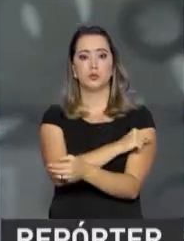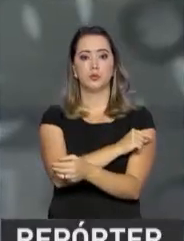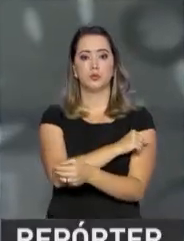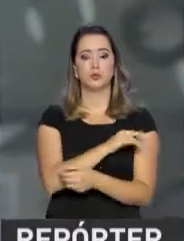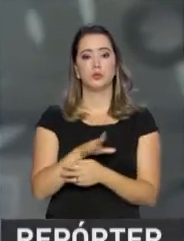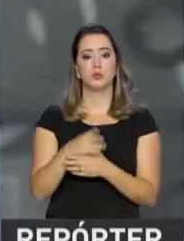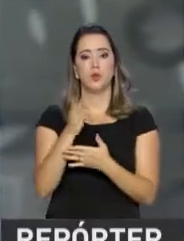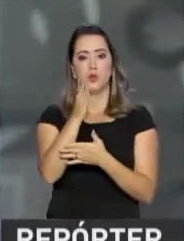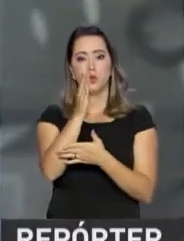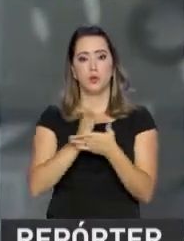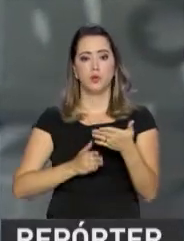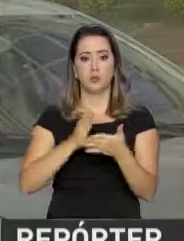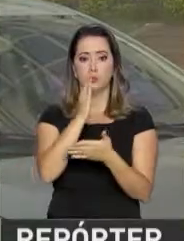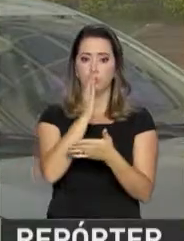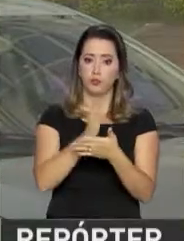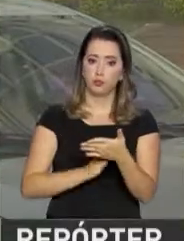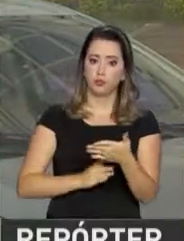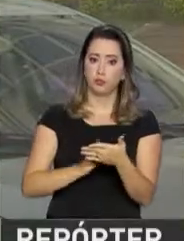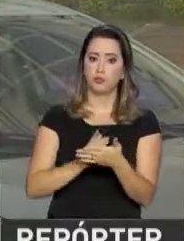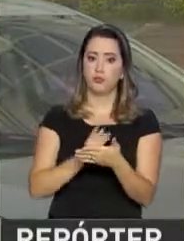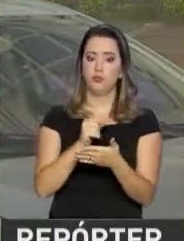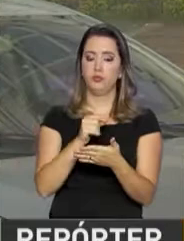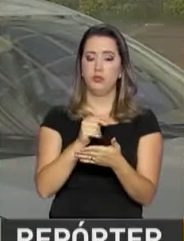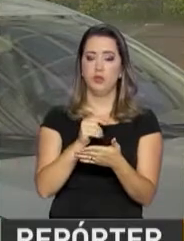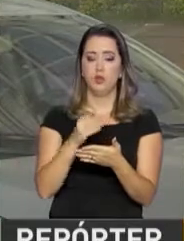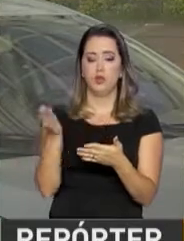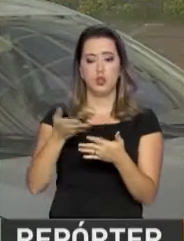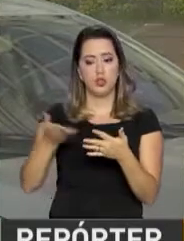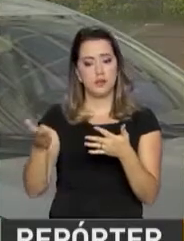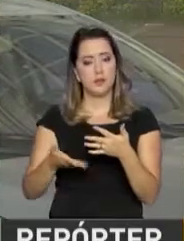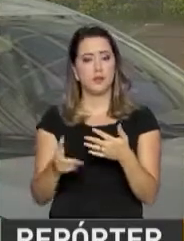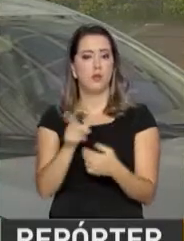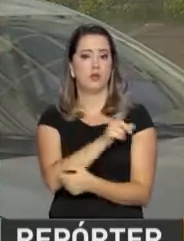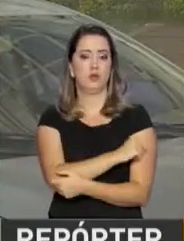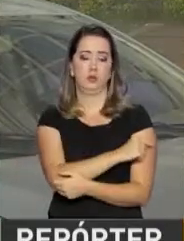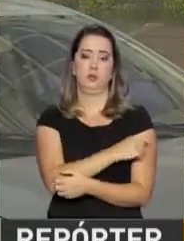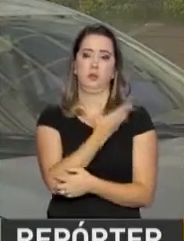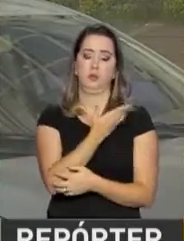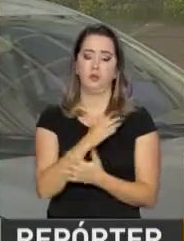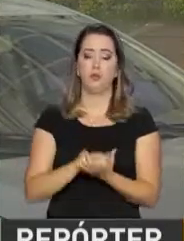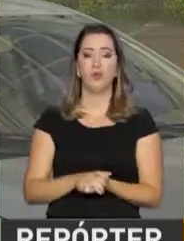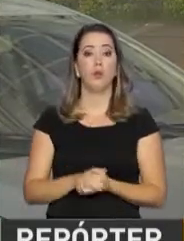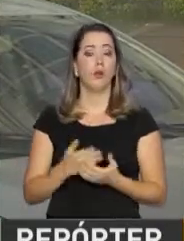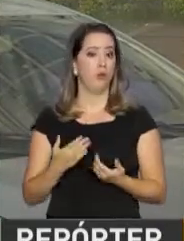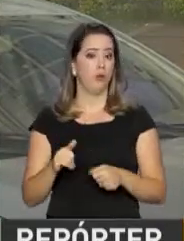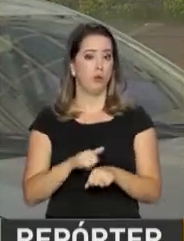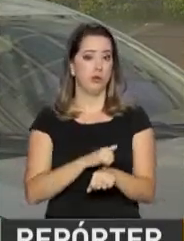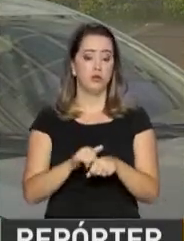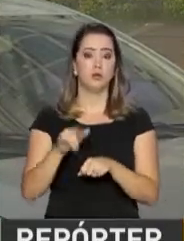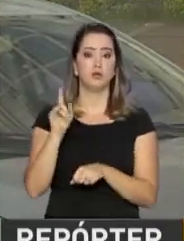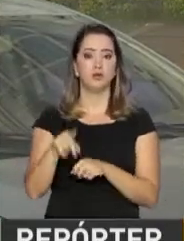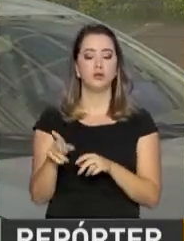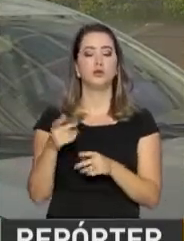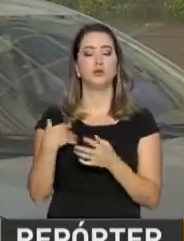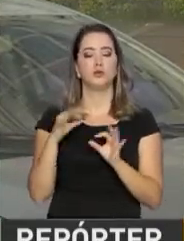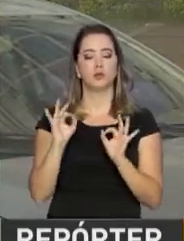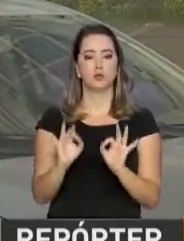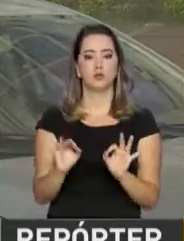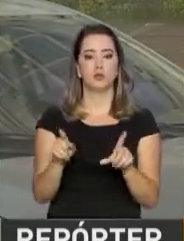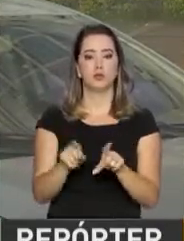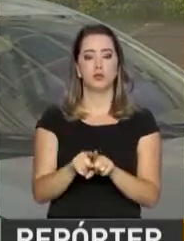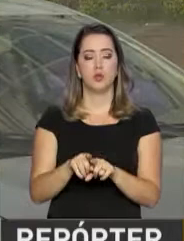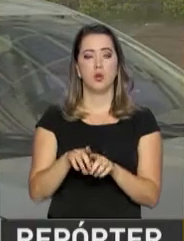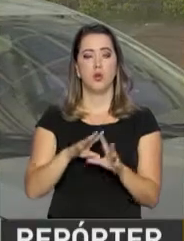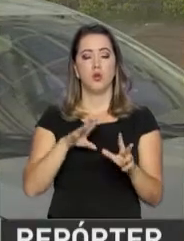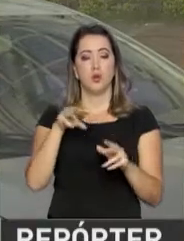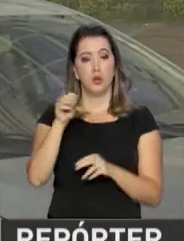e o fracionamento de doses. Segundo o Ministério da Saúde, as estratégias estão de acordo com as recomendações da Organização Mundial da